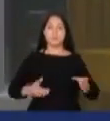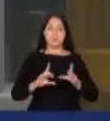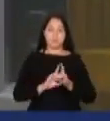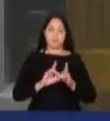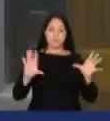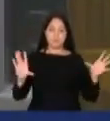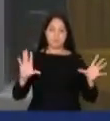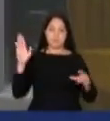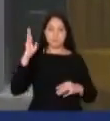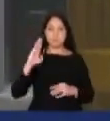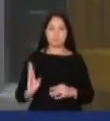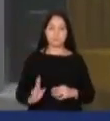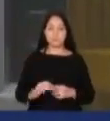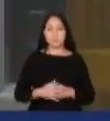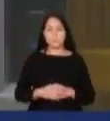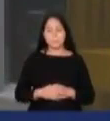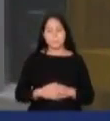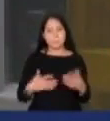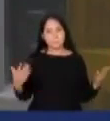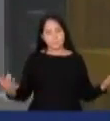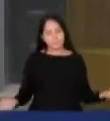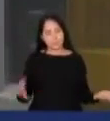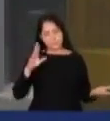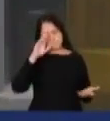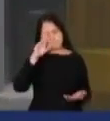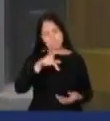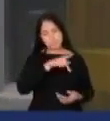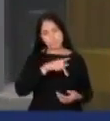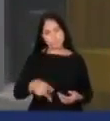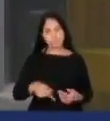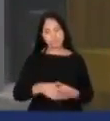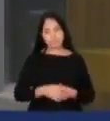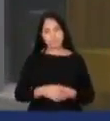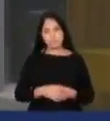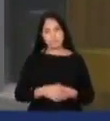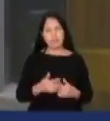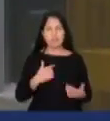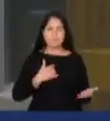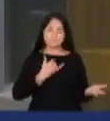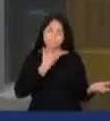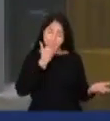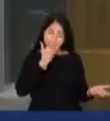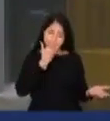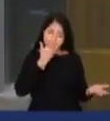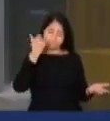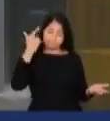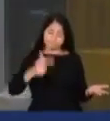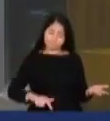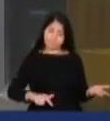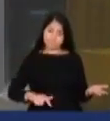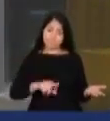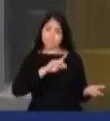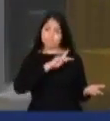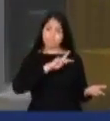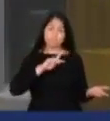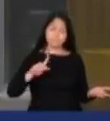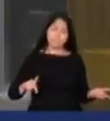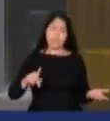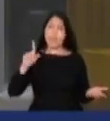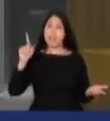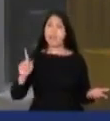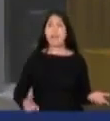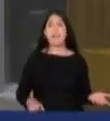Presidente, este é o manifesto contra o qual o presidente, me desculpe dizer mais uma vez, o presidente boca suja,